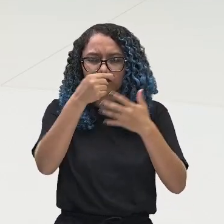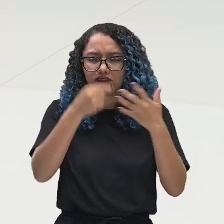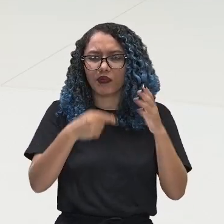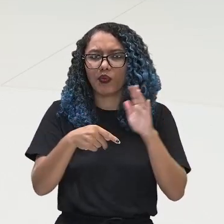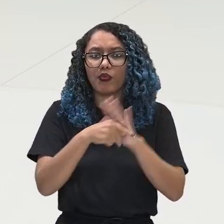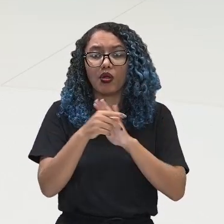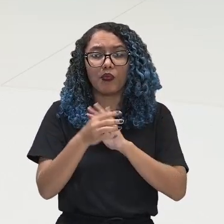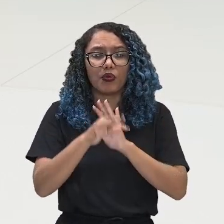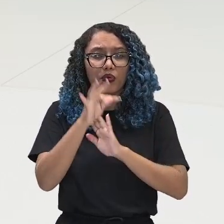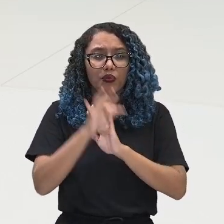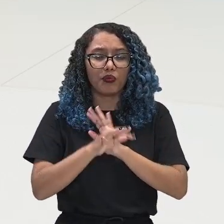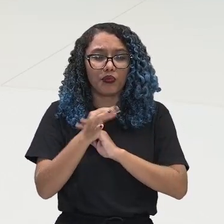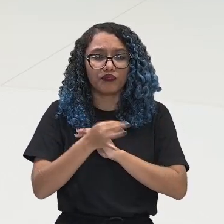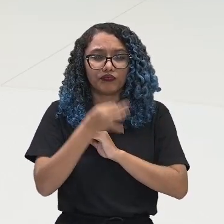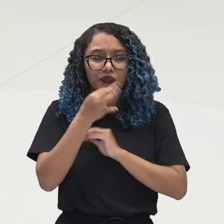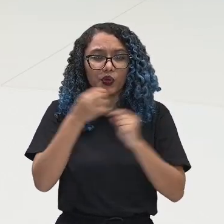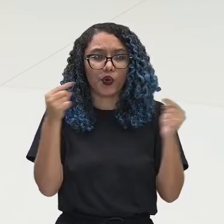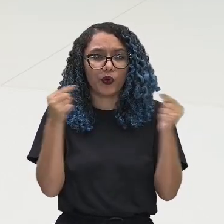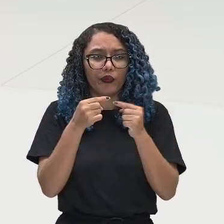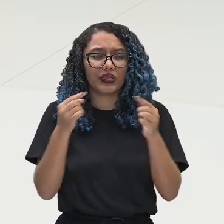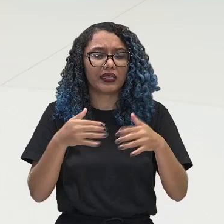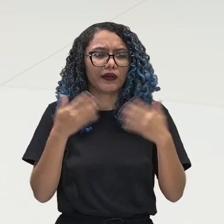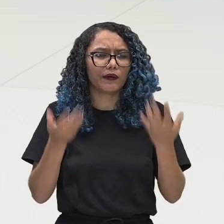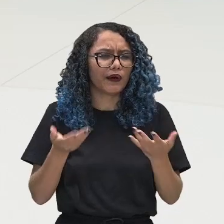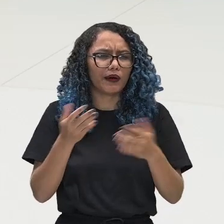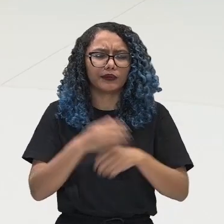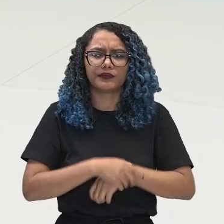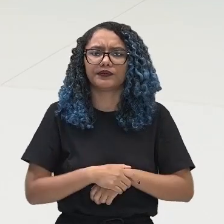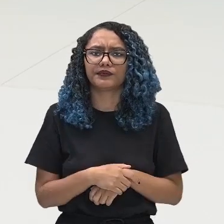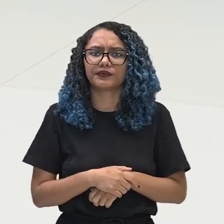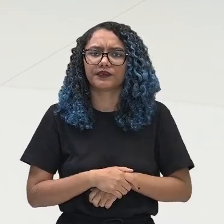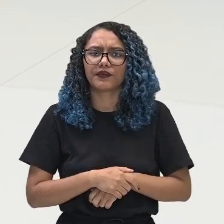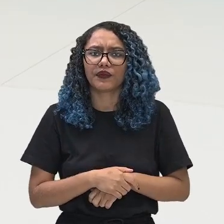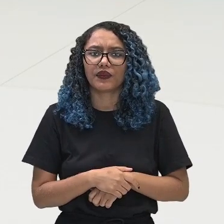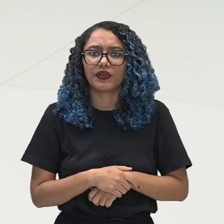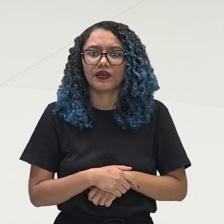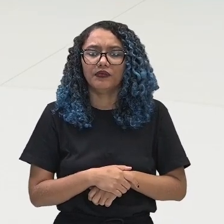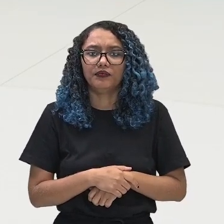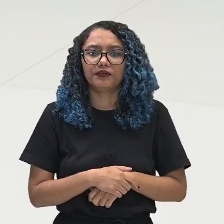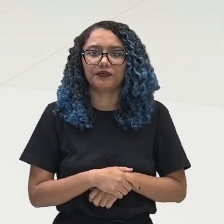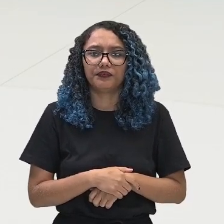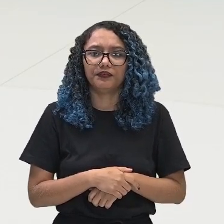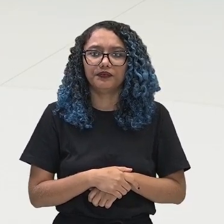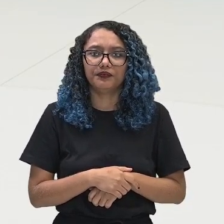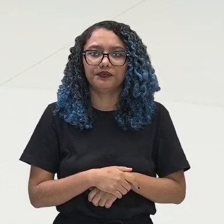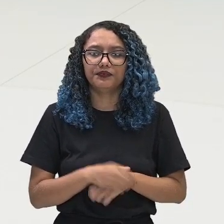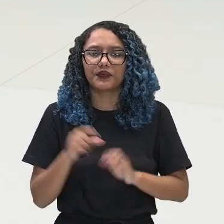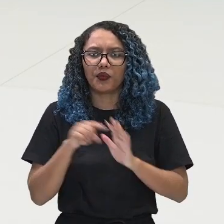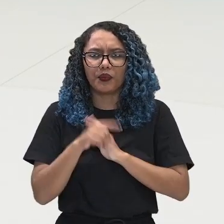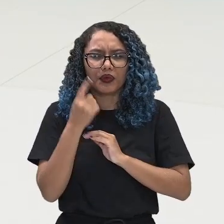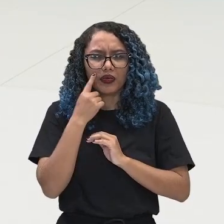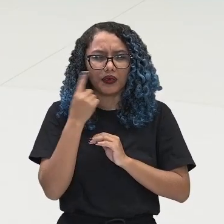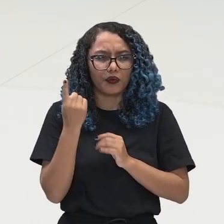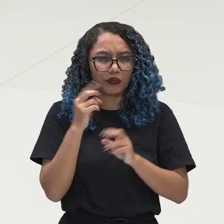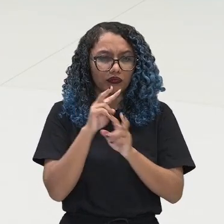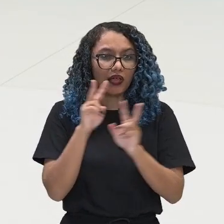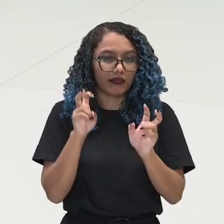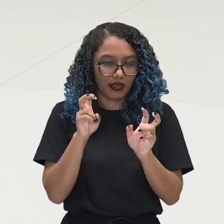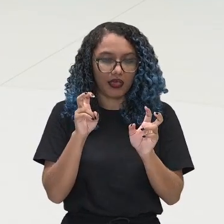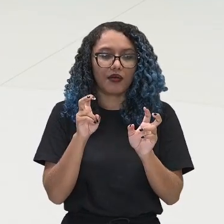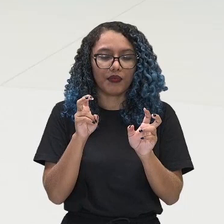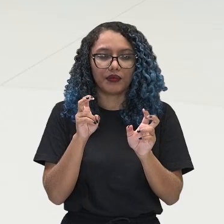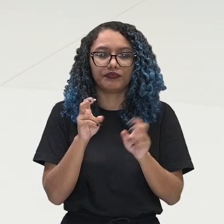esse texto como um texto argumentativo. Então, vamos acompanhar aí a leitura do texto. A pergunta, que é um título,